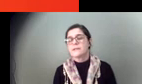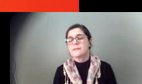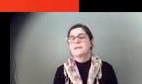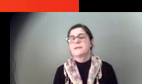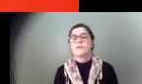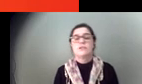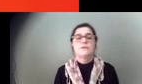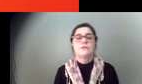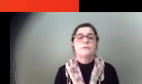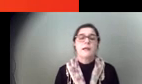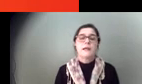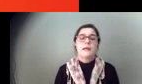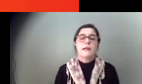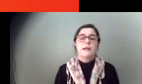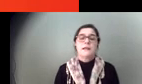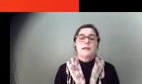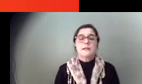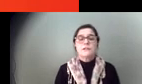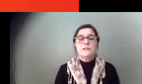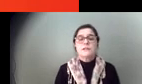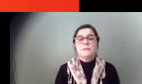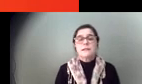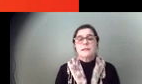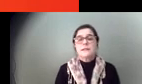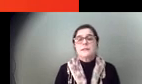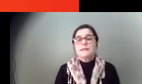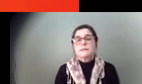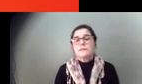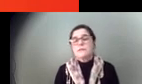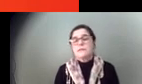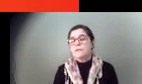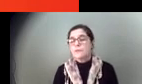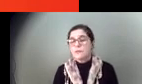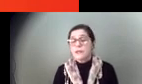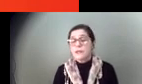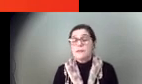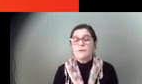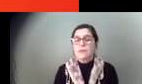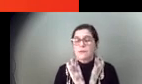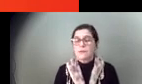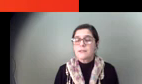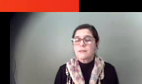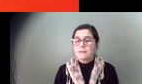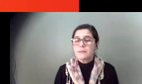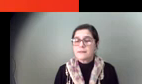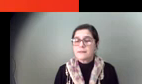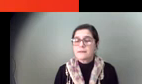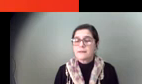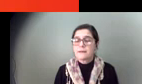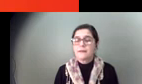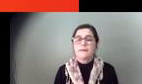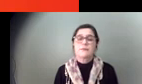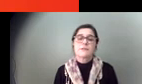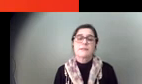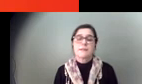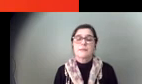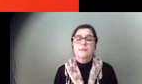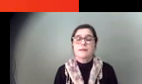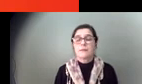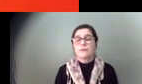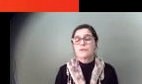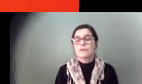atendendo essa expectativa. E ali a gente também tem a apresentação e desenvolvimento das ATPCs. Né? Então, a